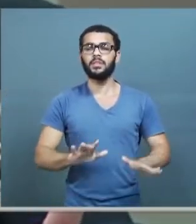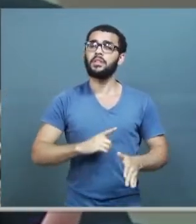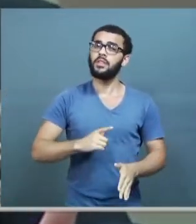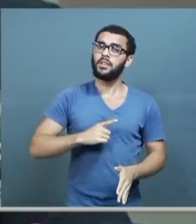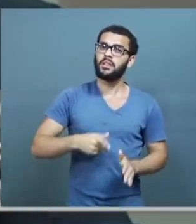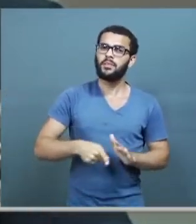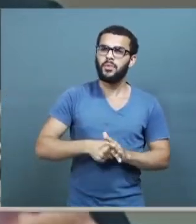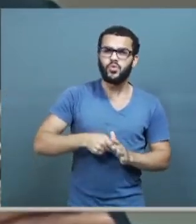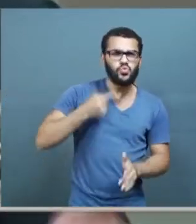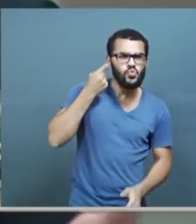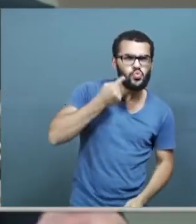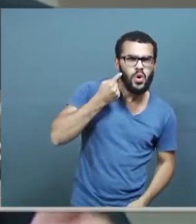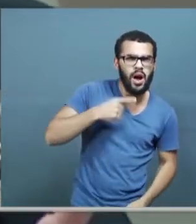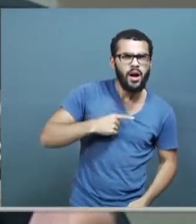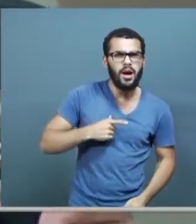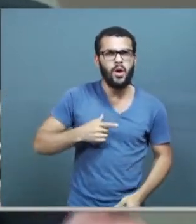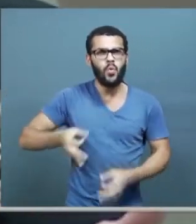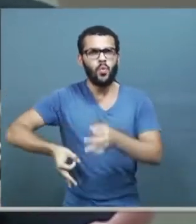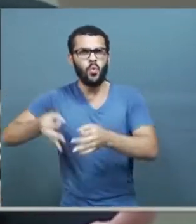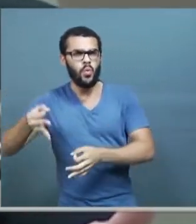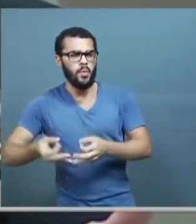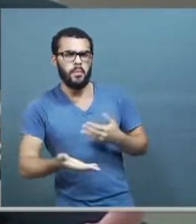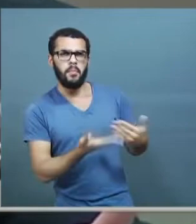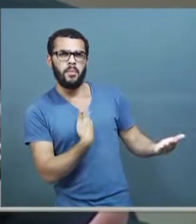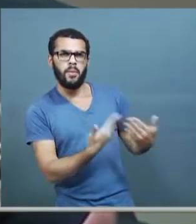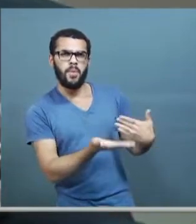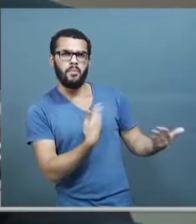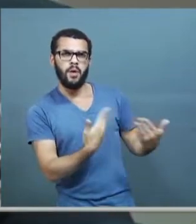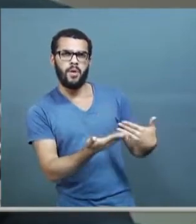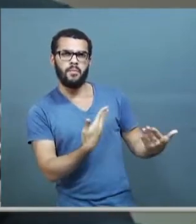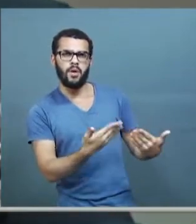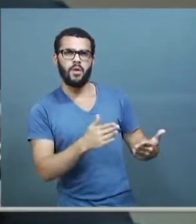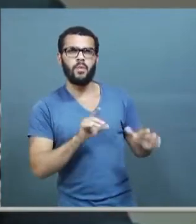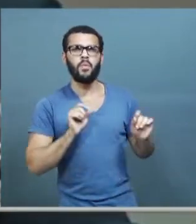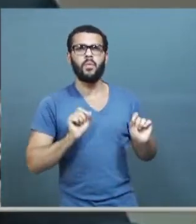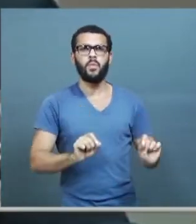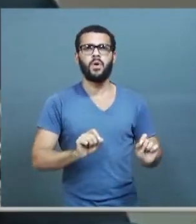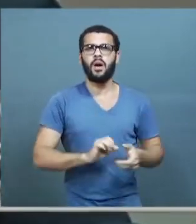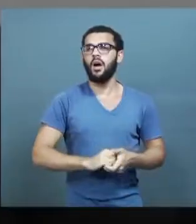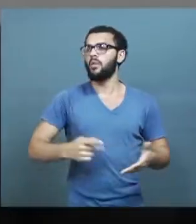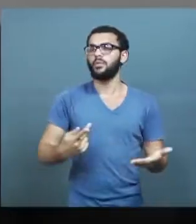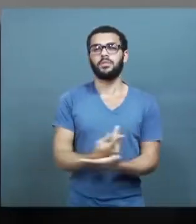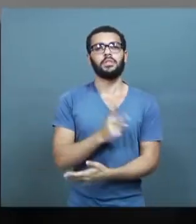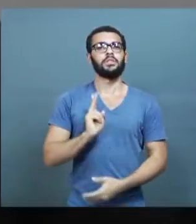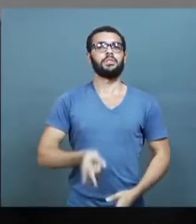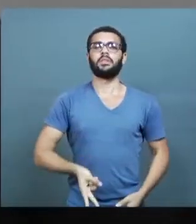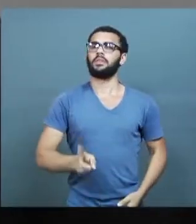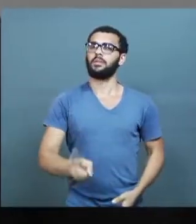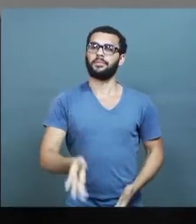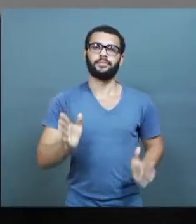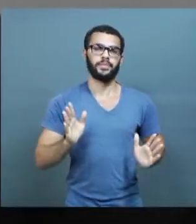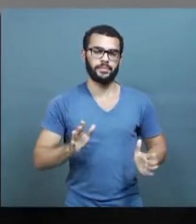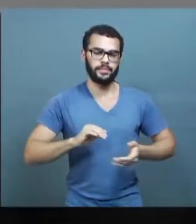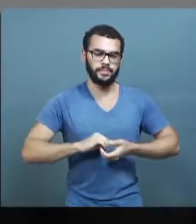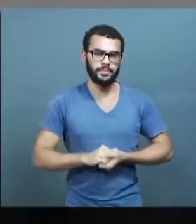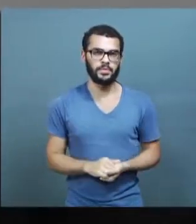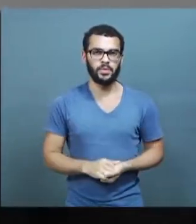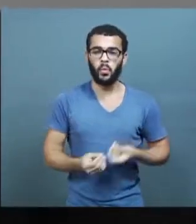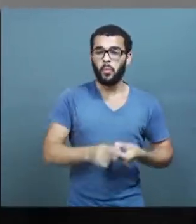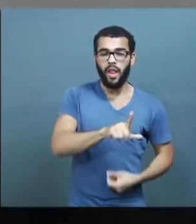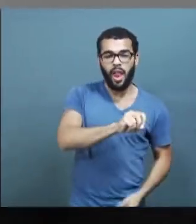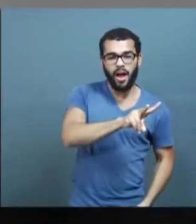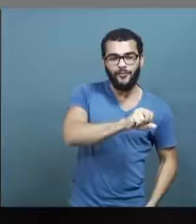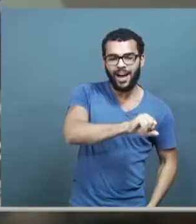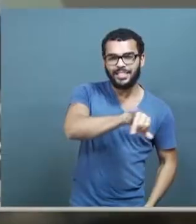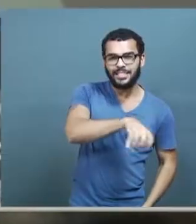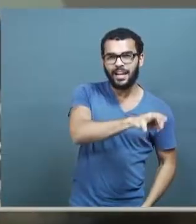com advogado, que juiz converse com promotor. Isso acontece todo momento. Lava Jato versus